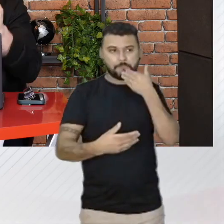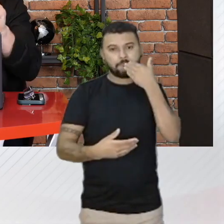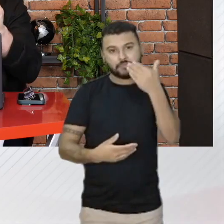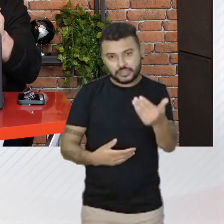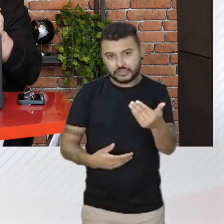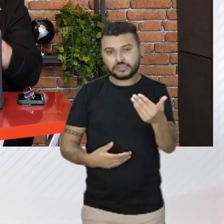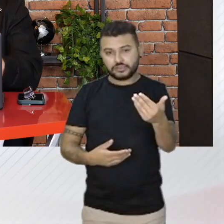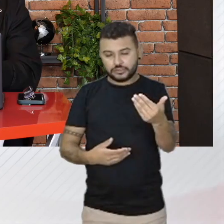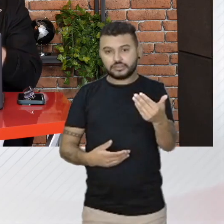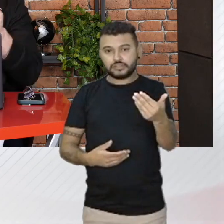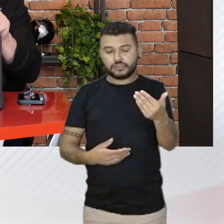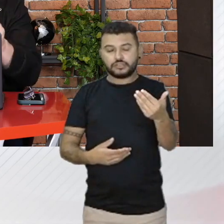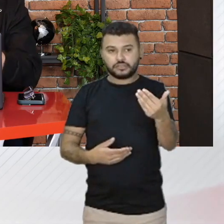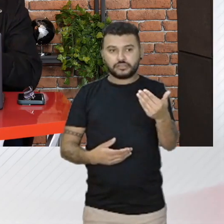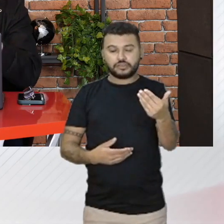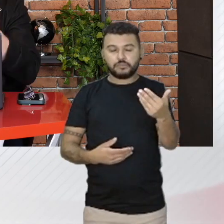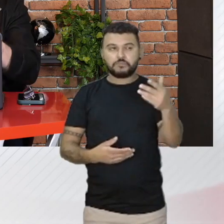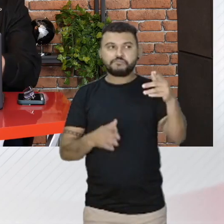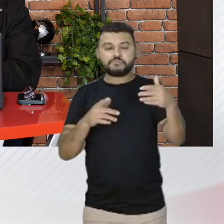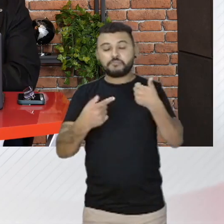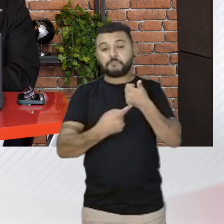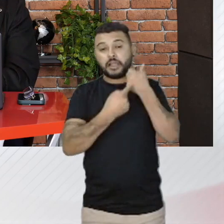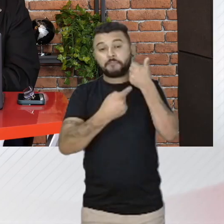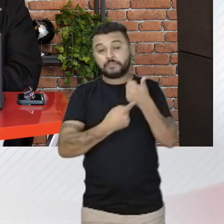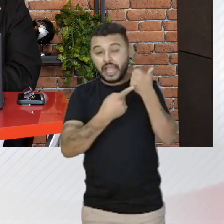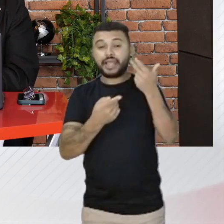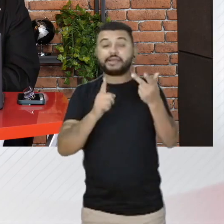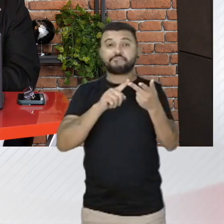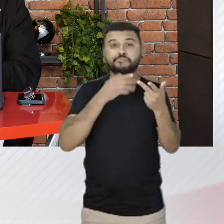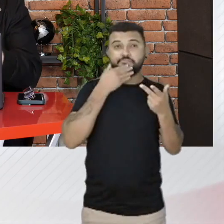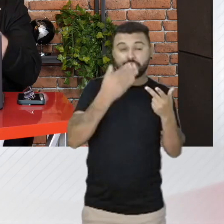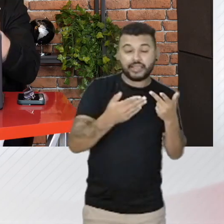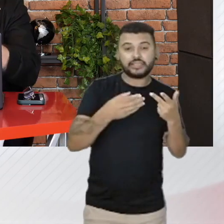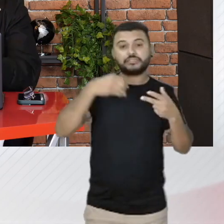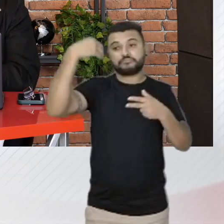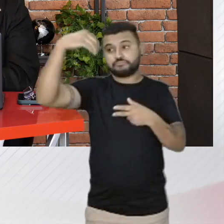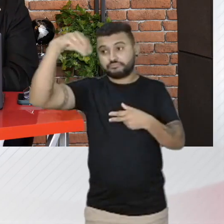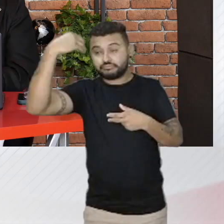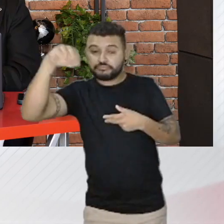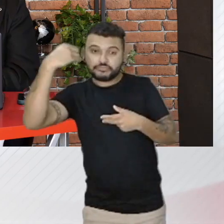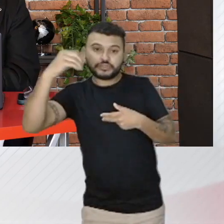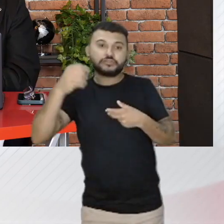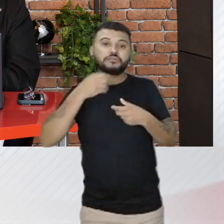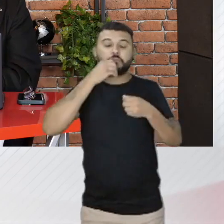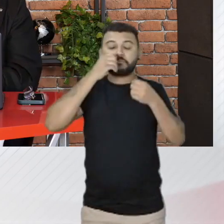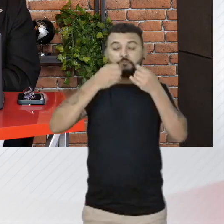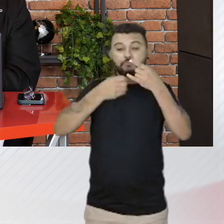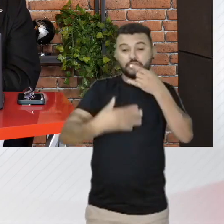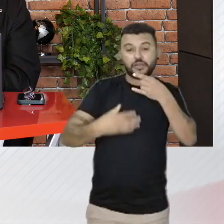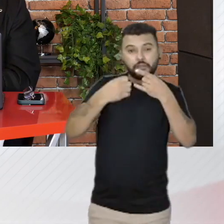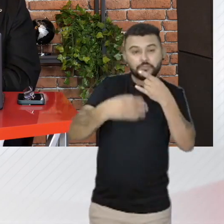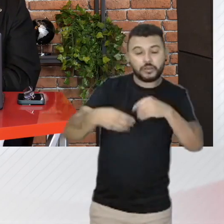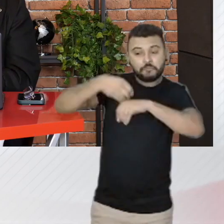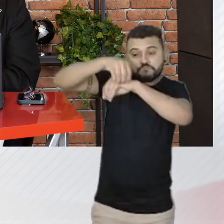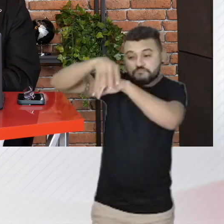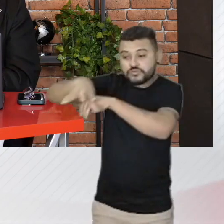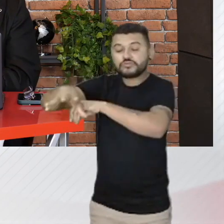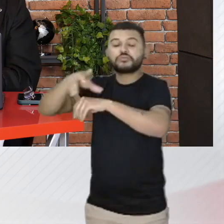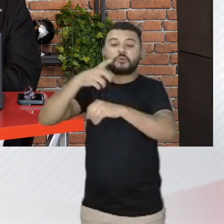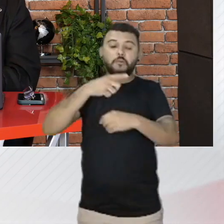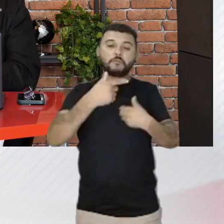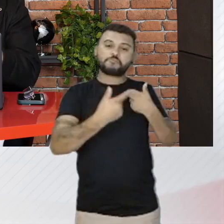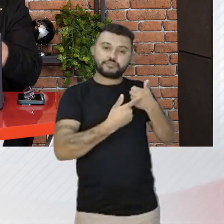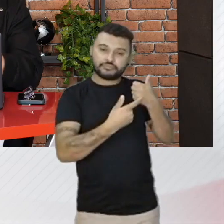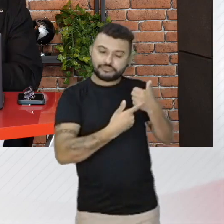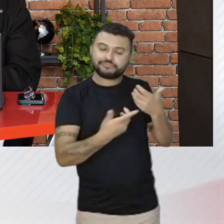dar aquele sininho, apertar o botão, falar para para curtir, compartilhar,